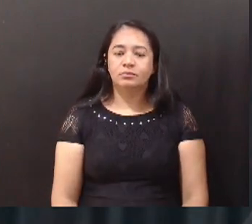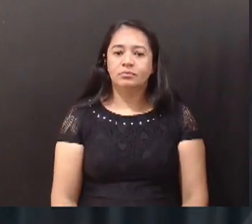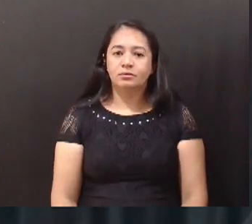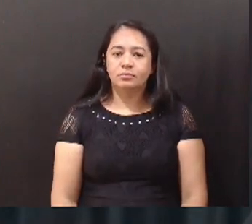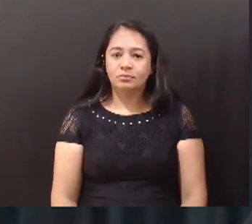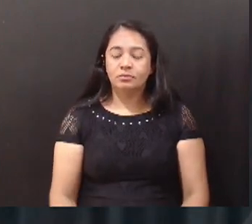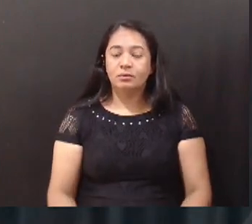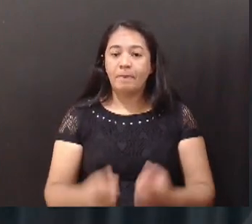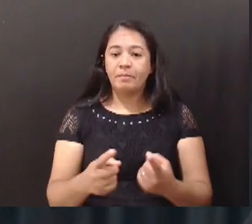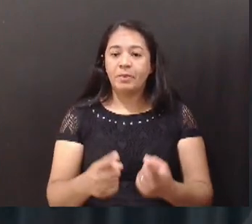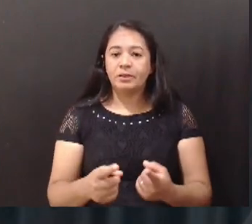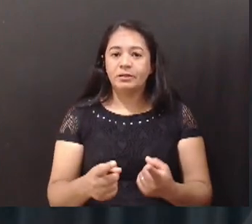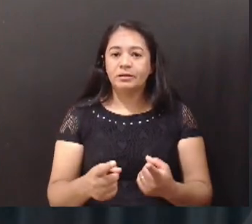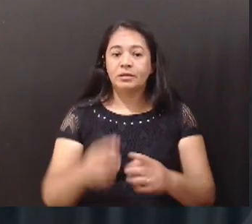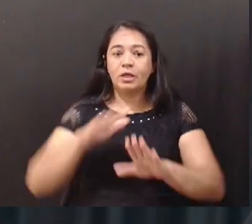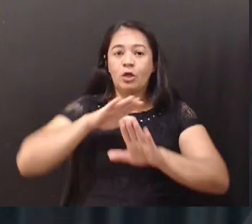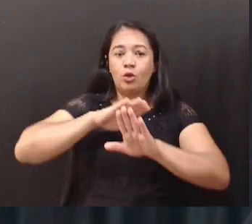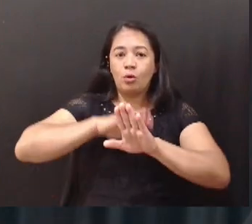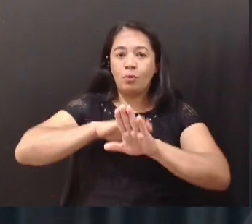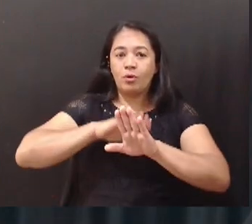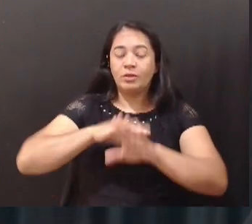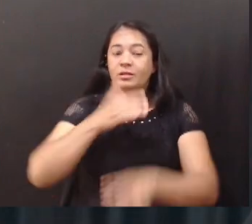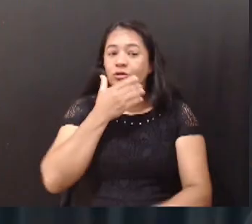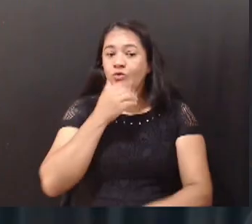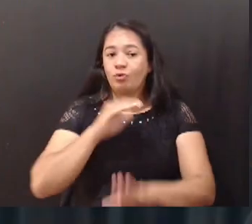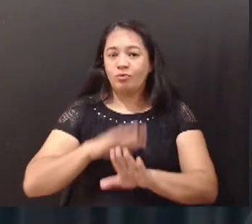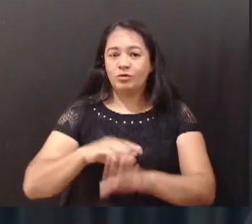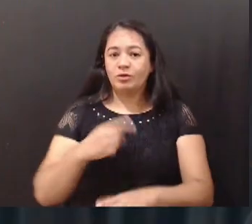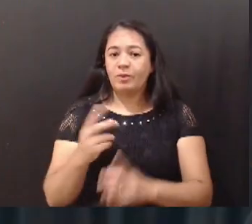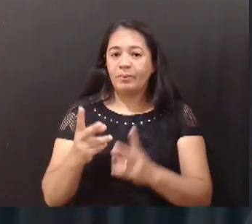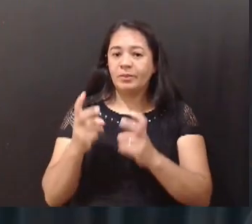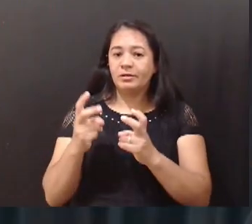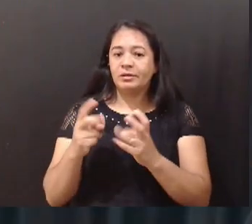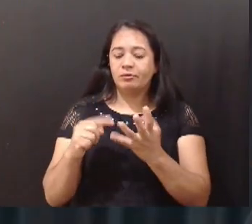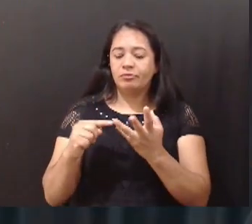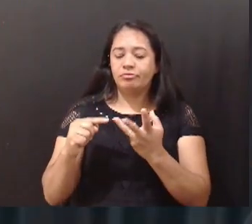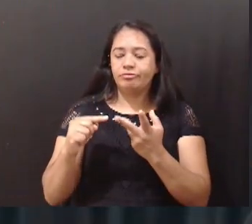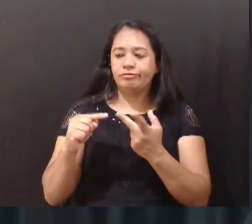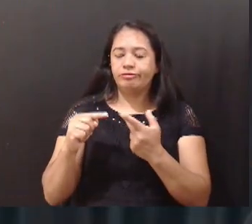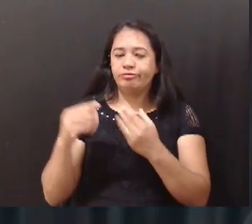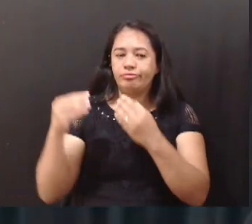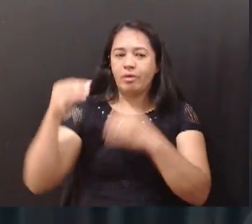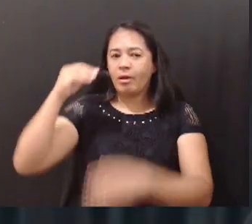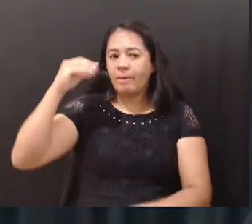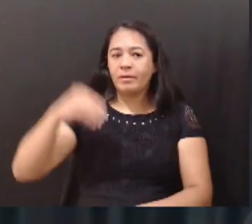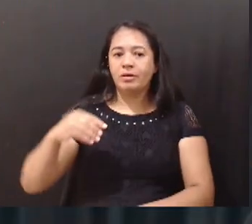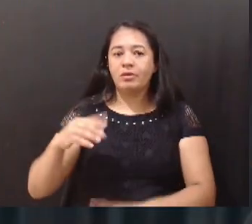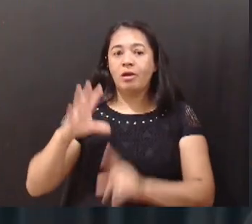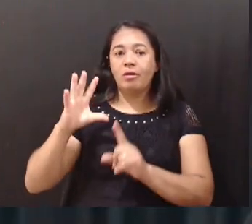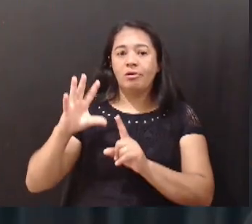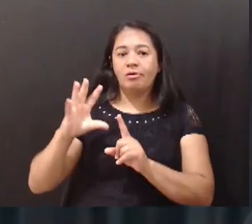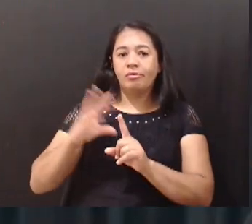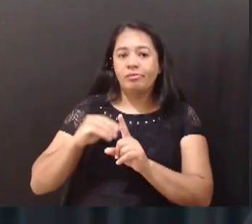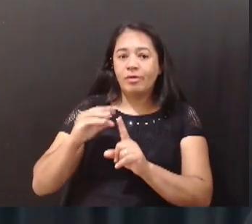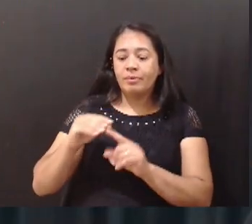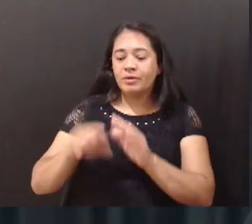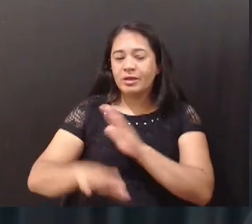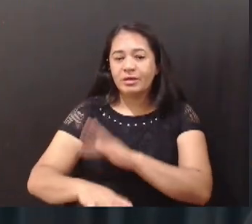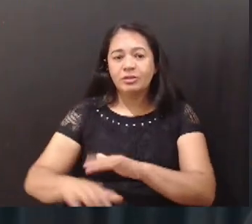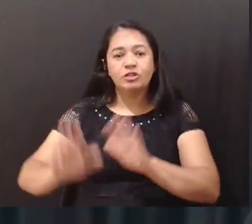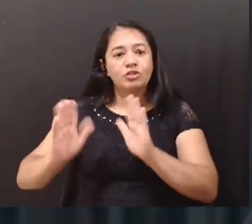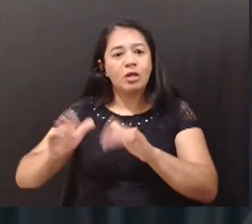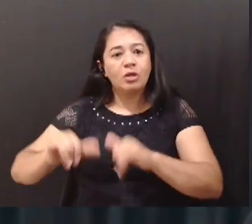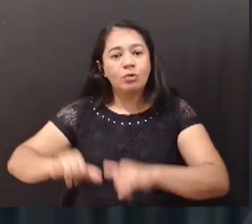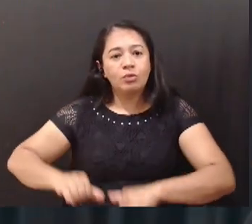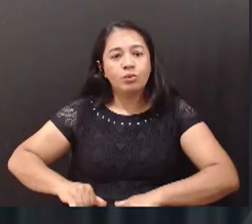olhando por trás desse homem, a gente vê uma série de negligências e abusos que ele, desde criança, sofreu nessa